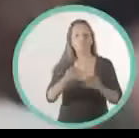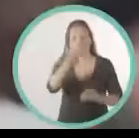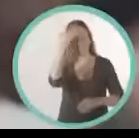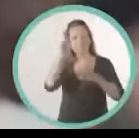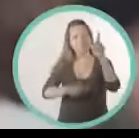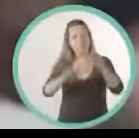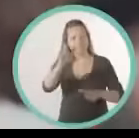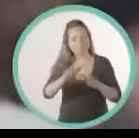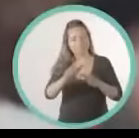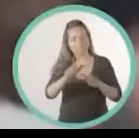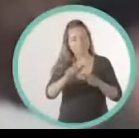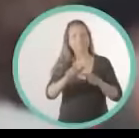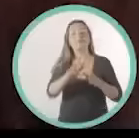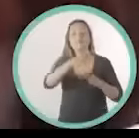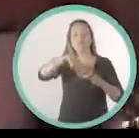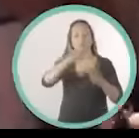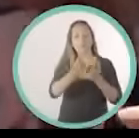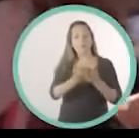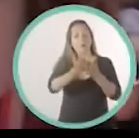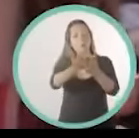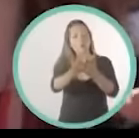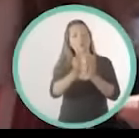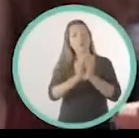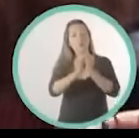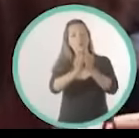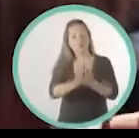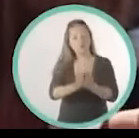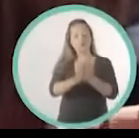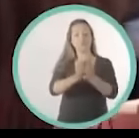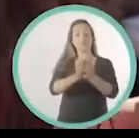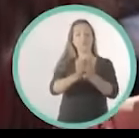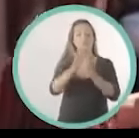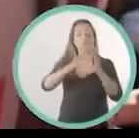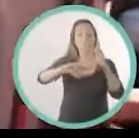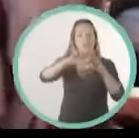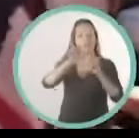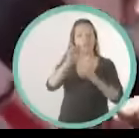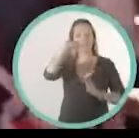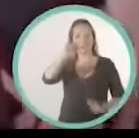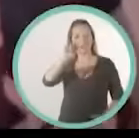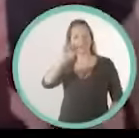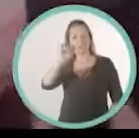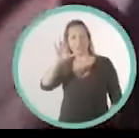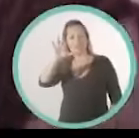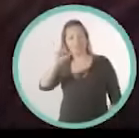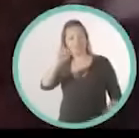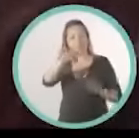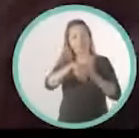tem o apoio da Igreja Anglicana. Sou cristã e voto Freixo 50.